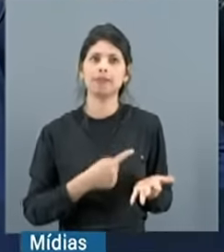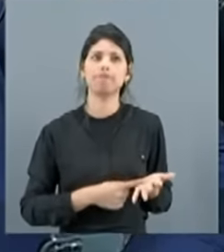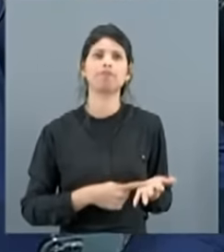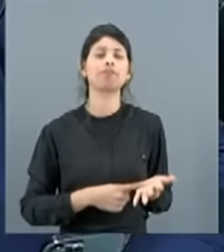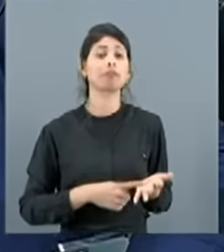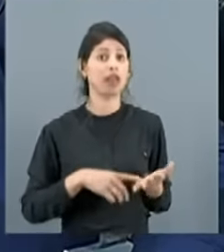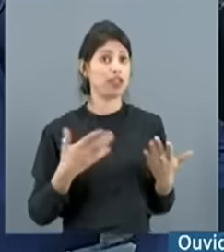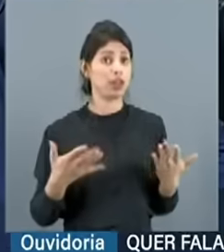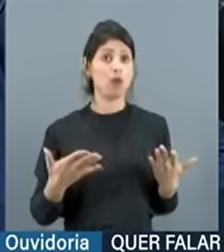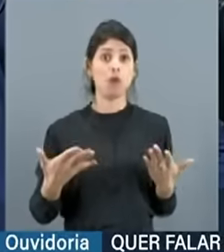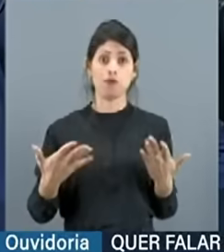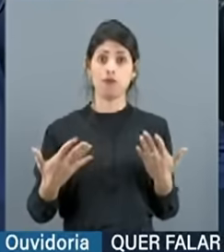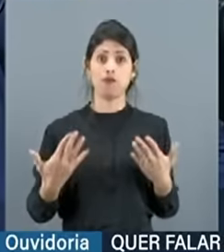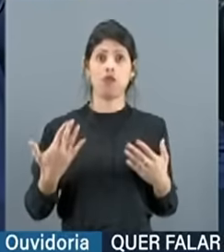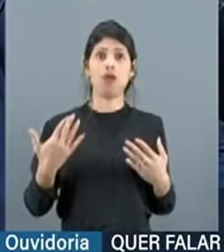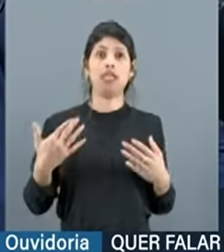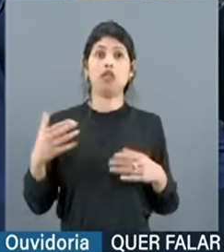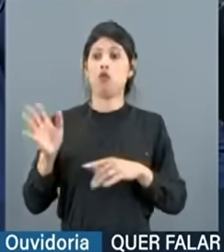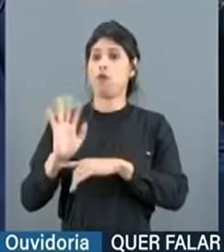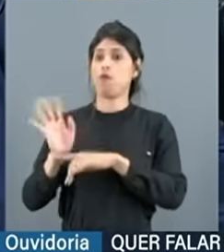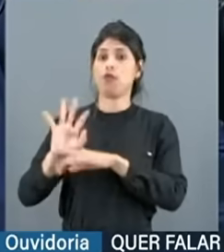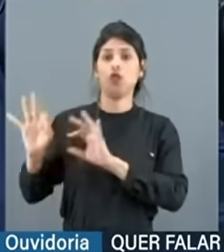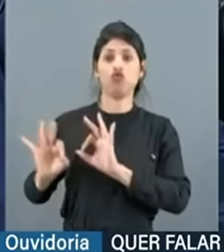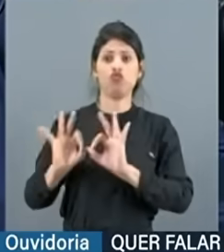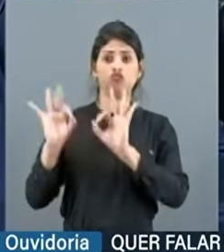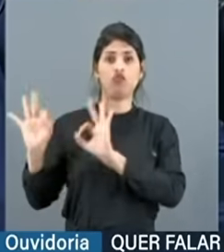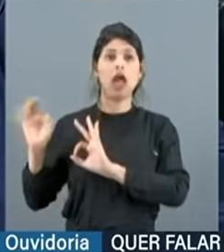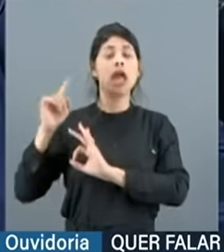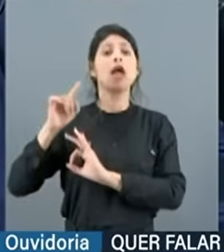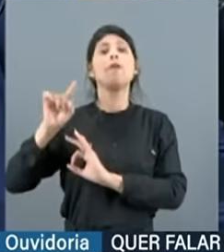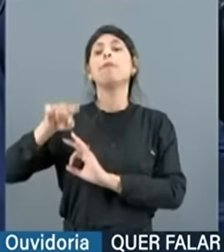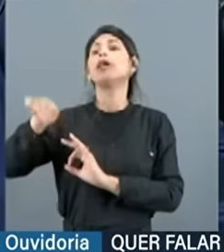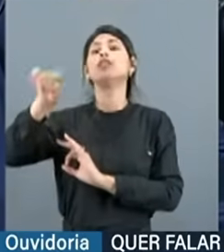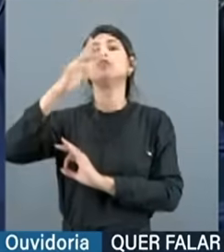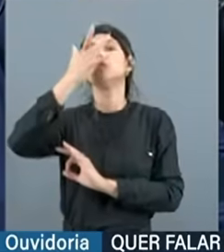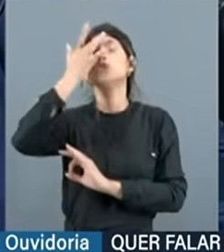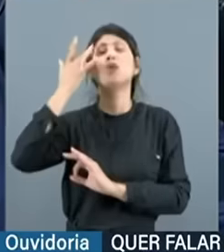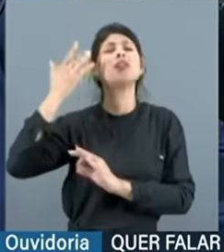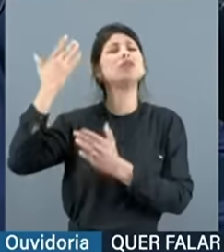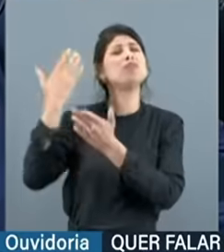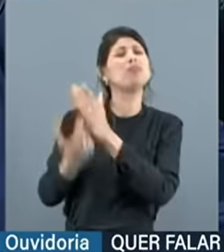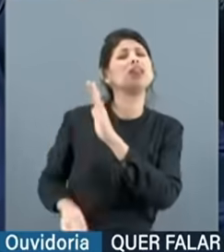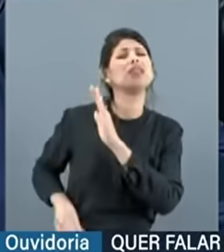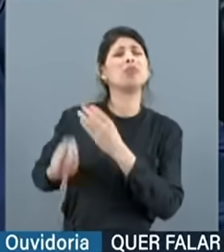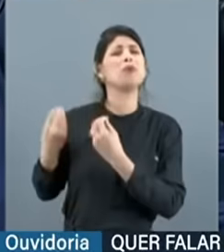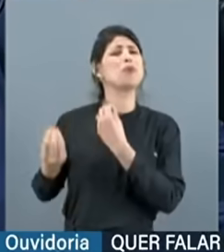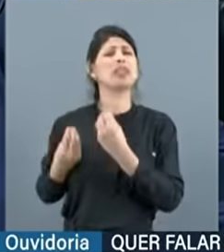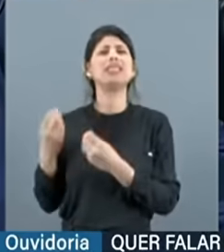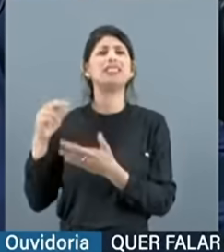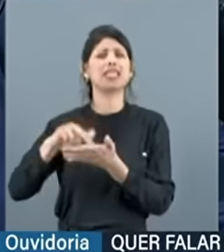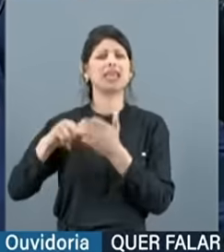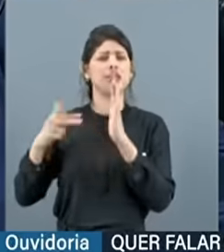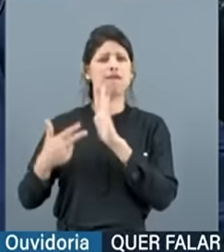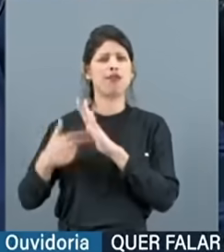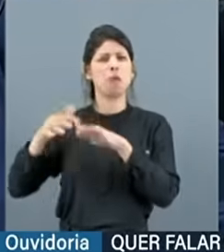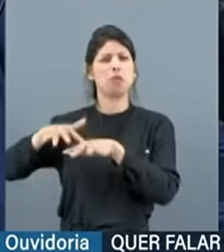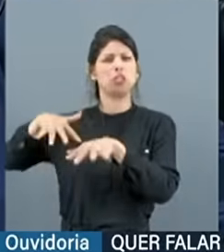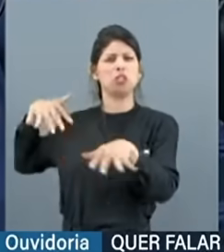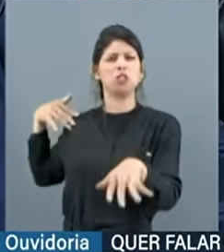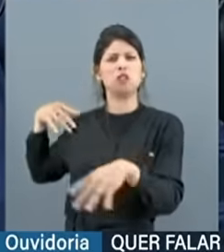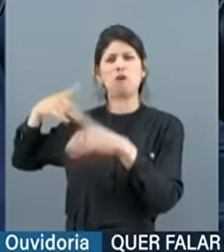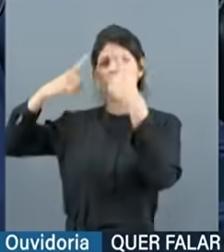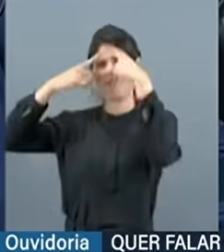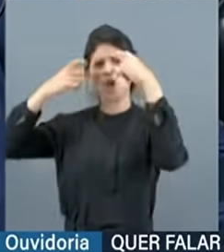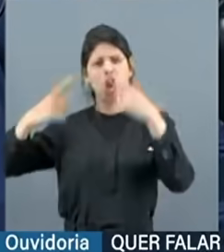passar um vídeo aqui para lembrar, porque acho que a gente pode botar o vídeo, por favor. Eu acho que as pessoas perderam o parâmetro do que é uma manifestação violenta. Então é